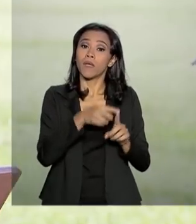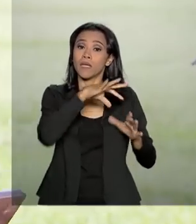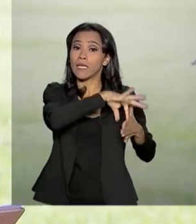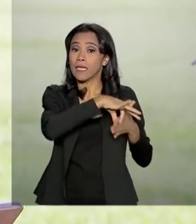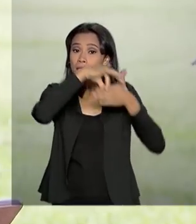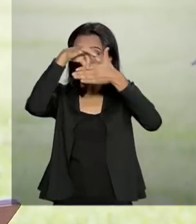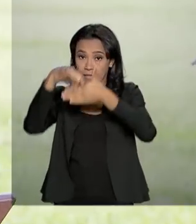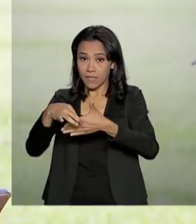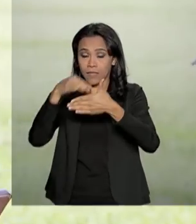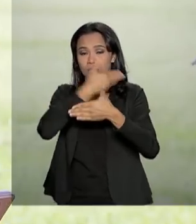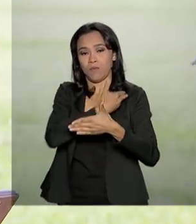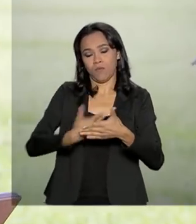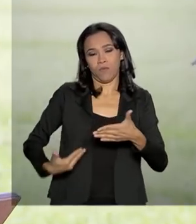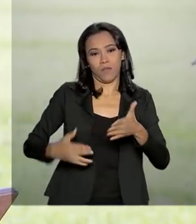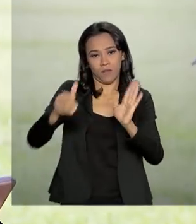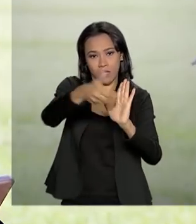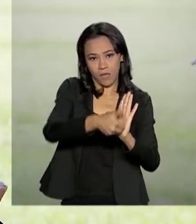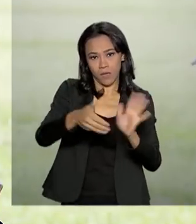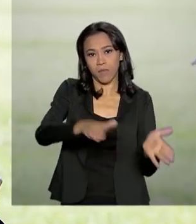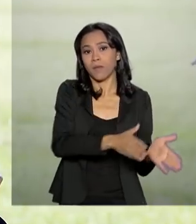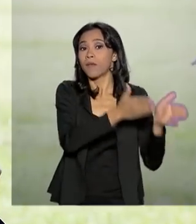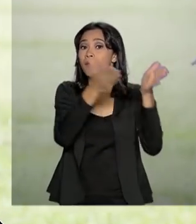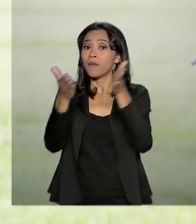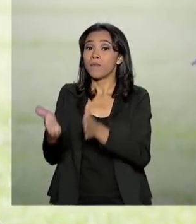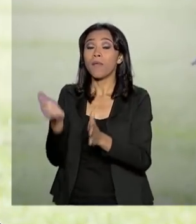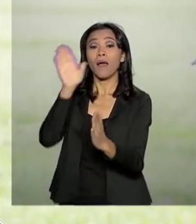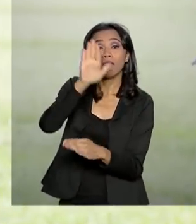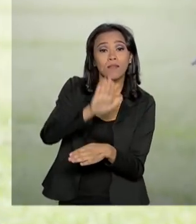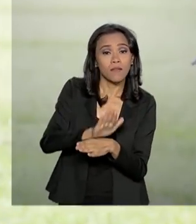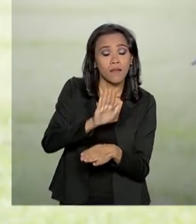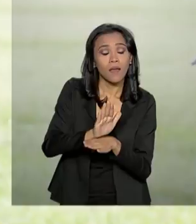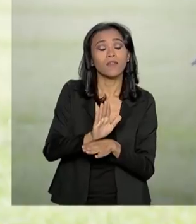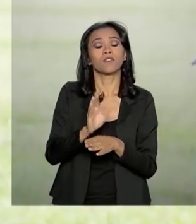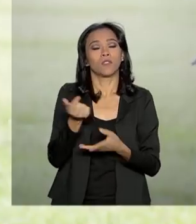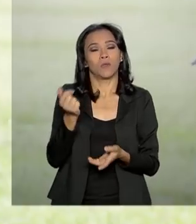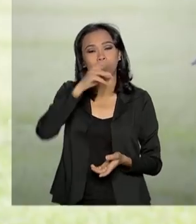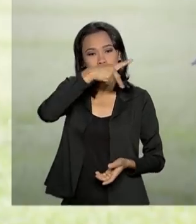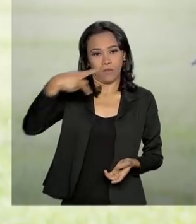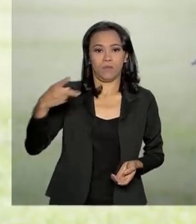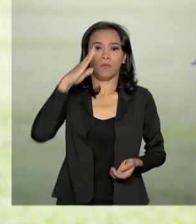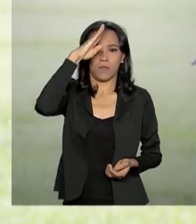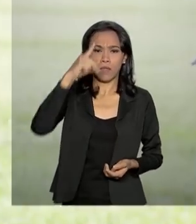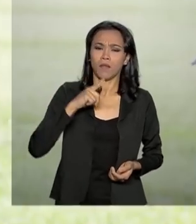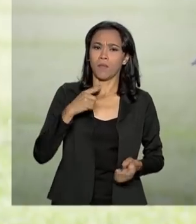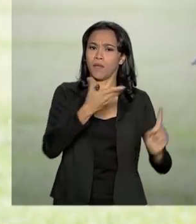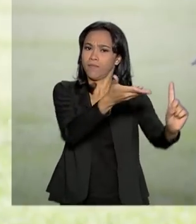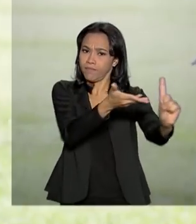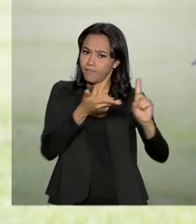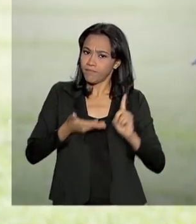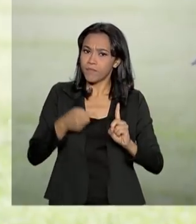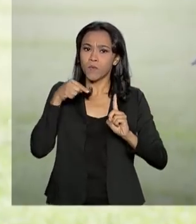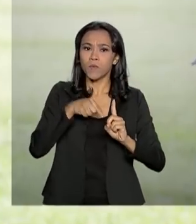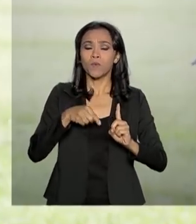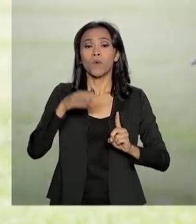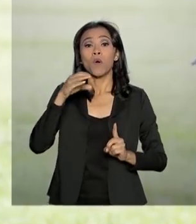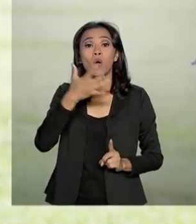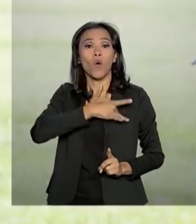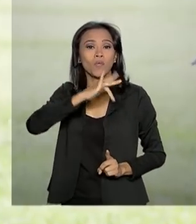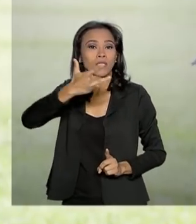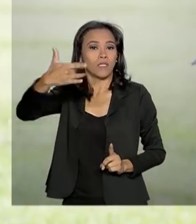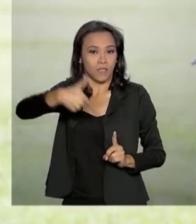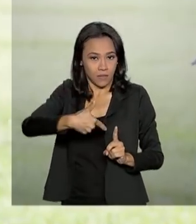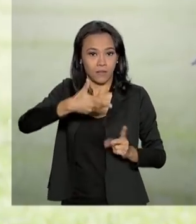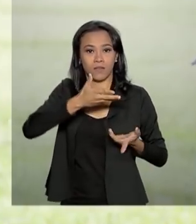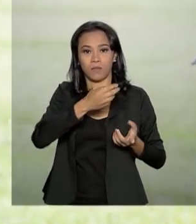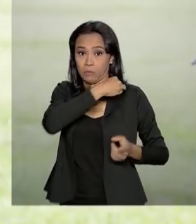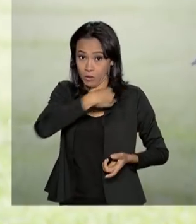governo na Câmara. Já na parte da tarde, o presidente Jair Bolsonaro recebe o ministro-chefe da Casa Civil, Onyx Lorenzoni, e o